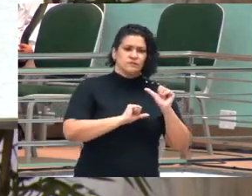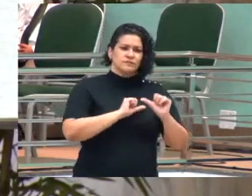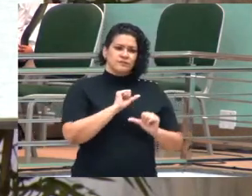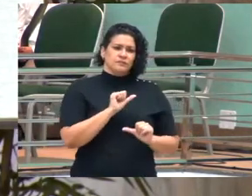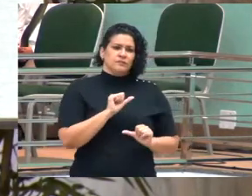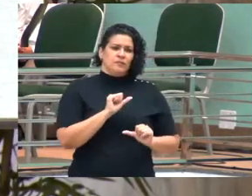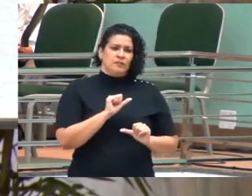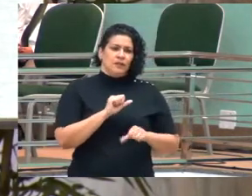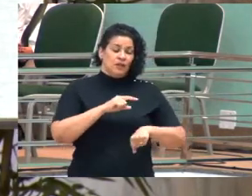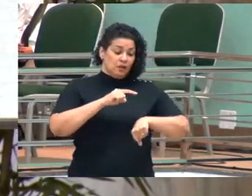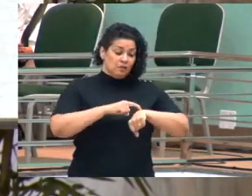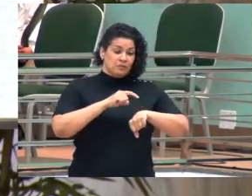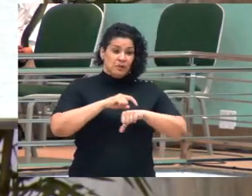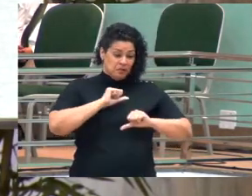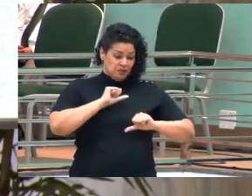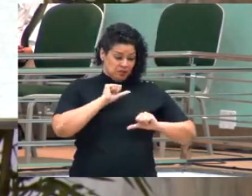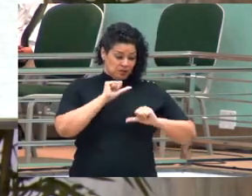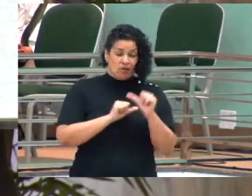mudança de vida.